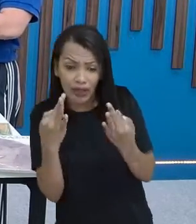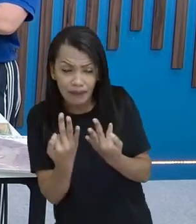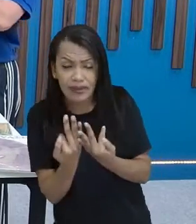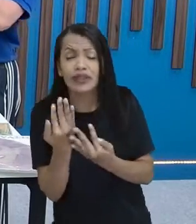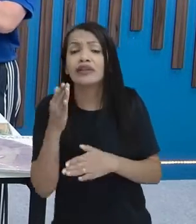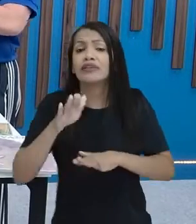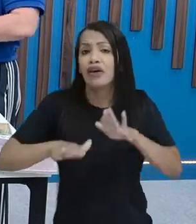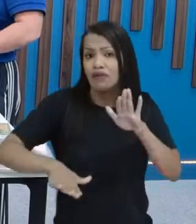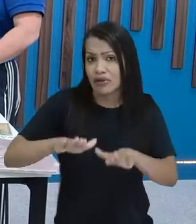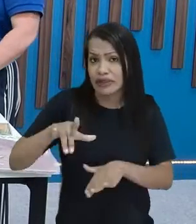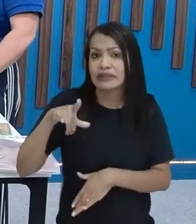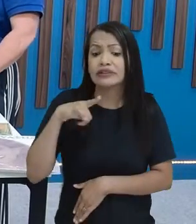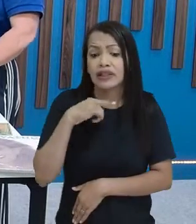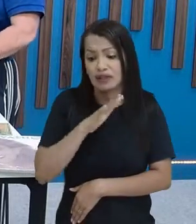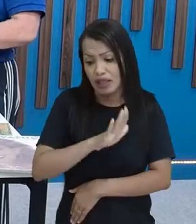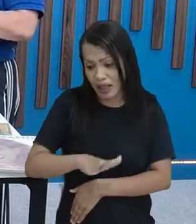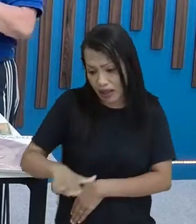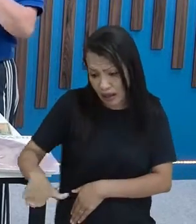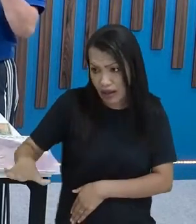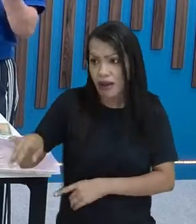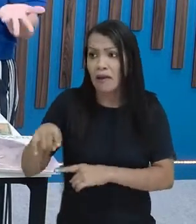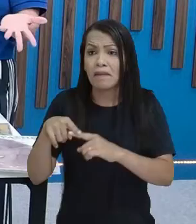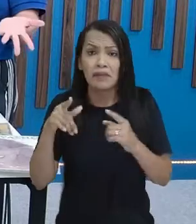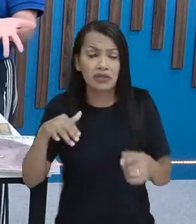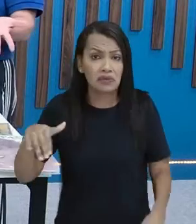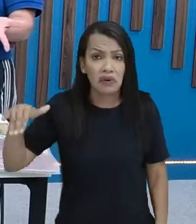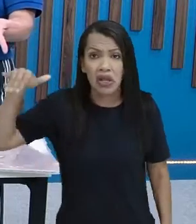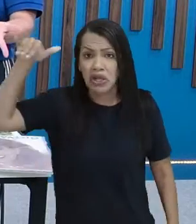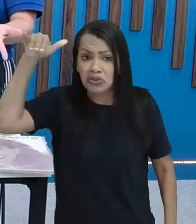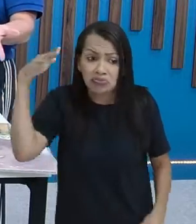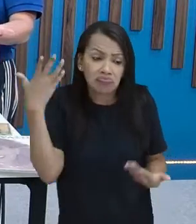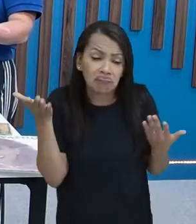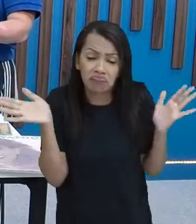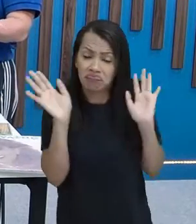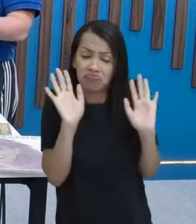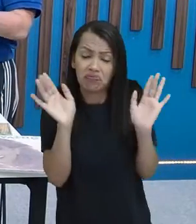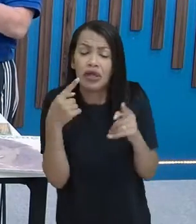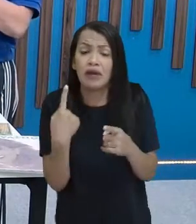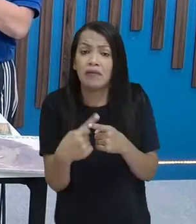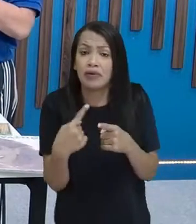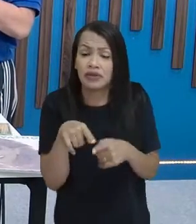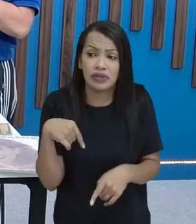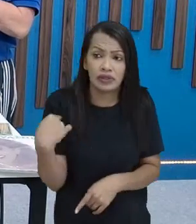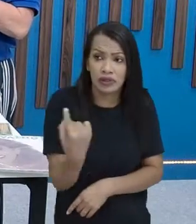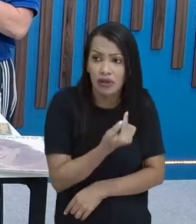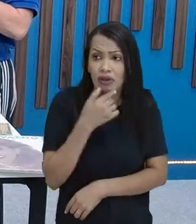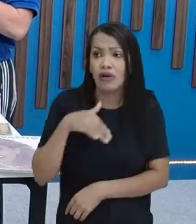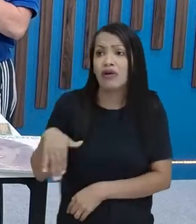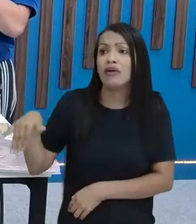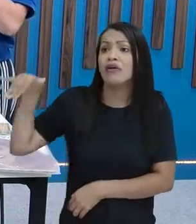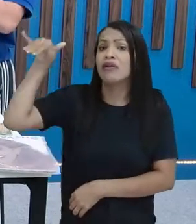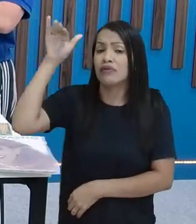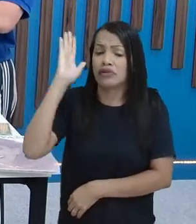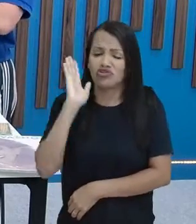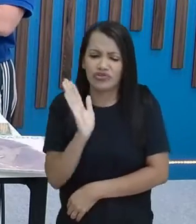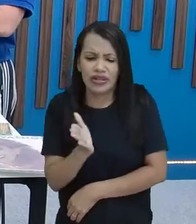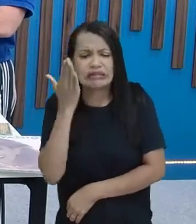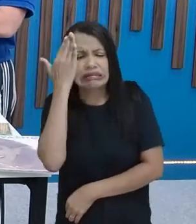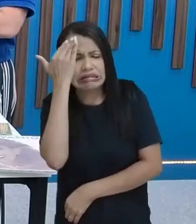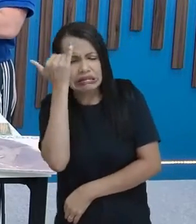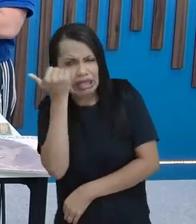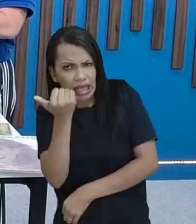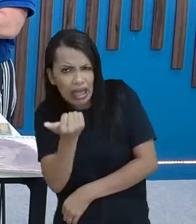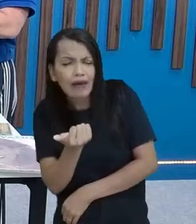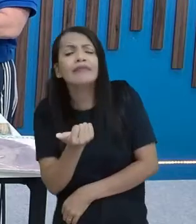ter com relação às crianças. Mas aos adultos, não, né? Porque nós adultos somos Já capazes, sabemos, né?